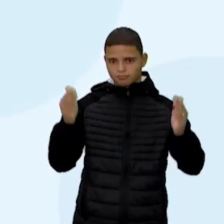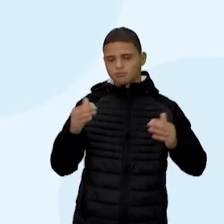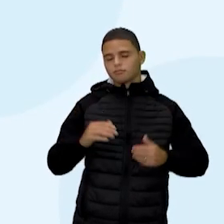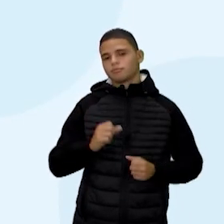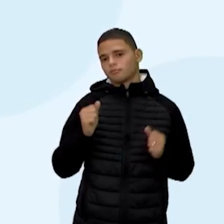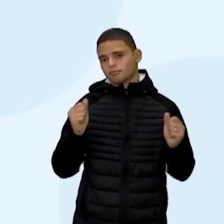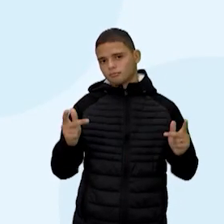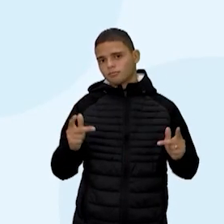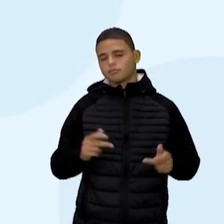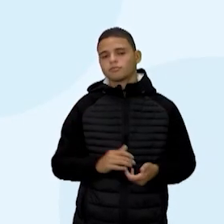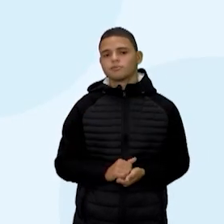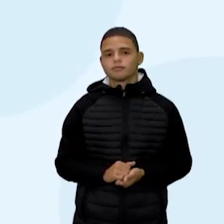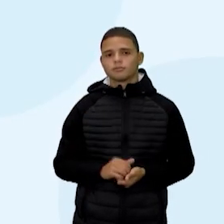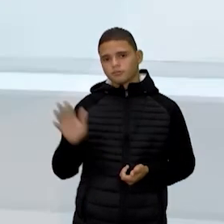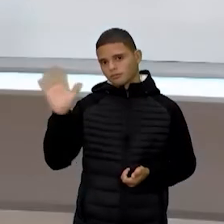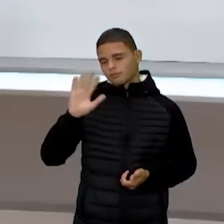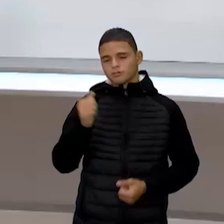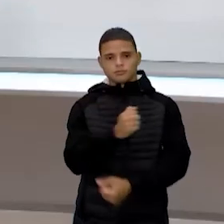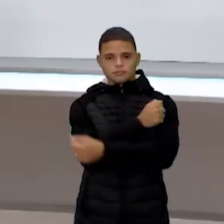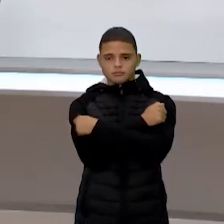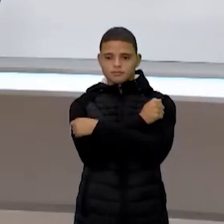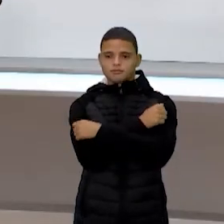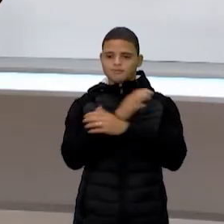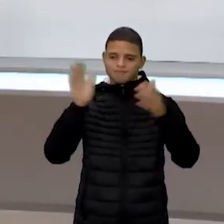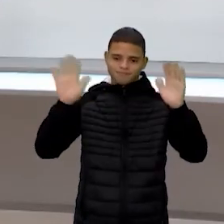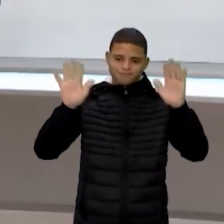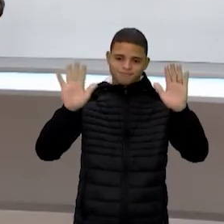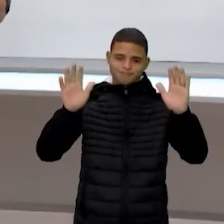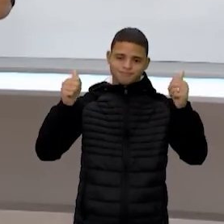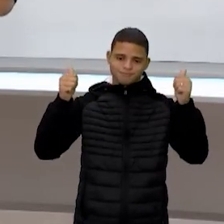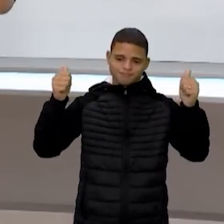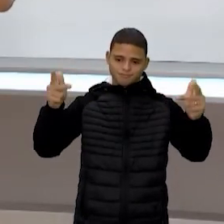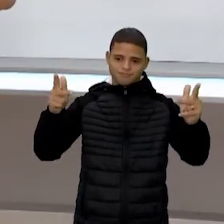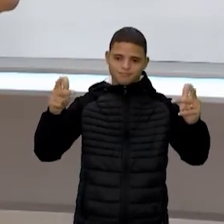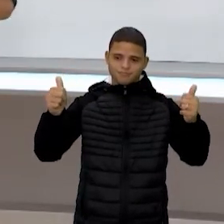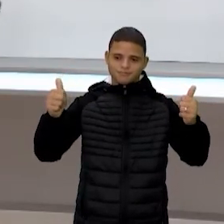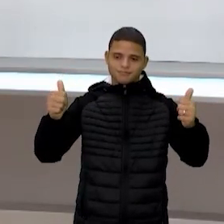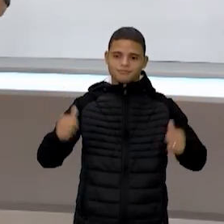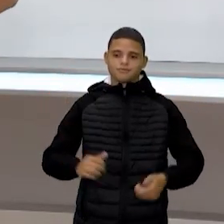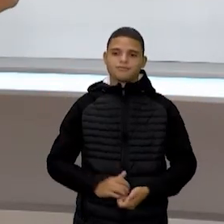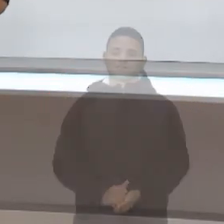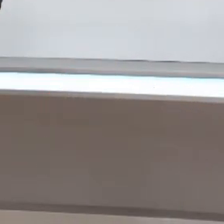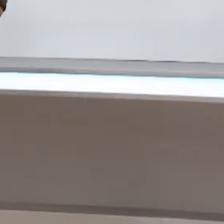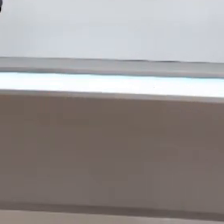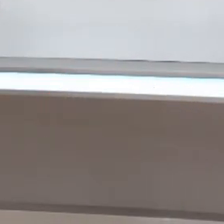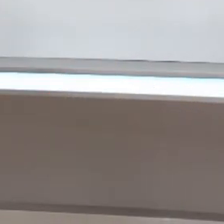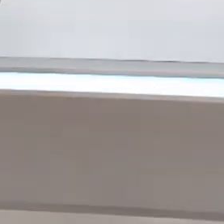jeitinho que você espera. Um grande abraço, um cheiro. Até a próxima. Tchau, tchau.